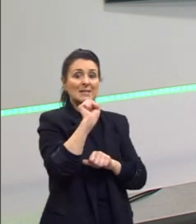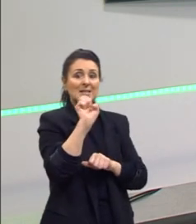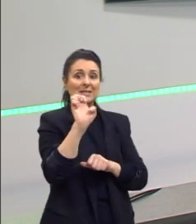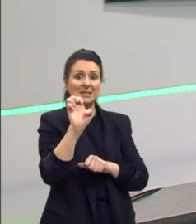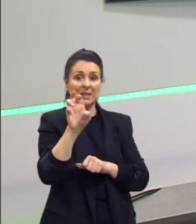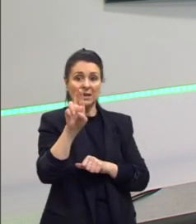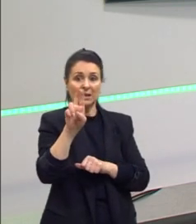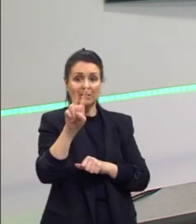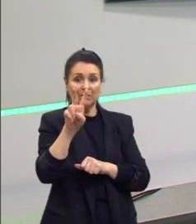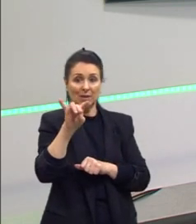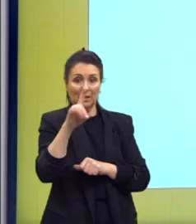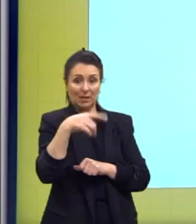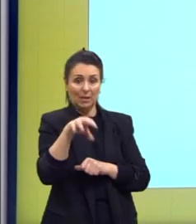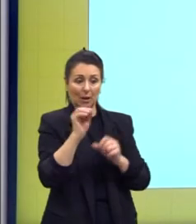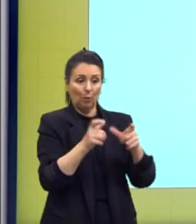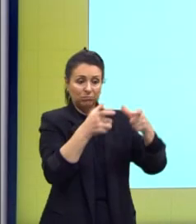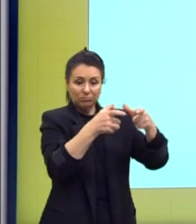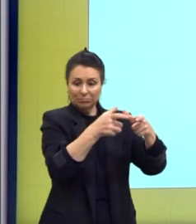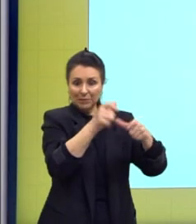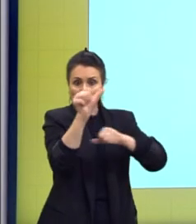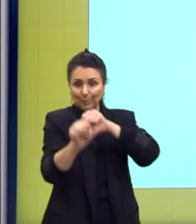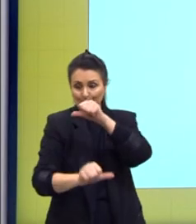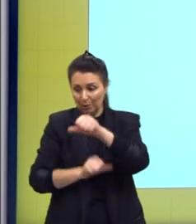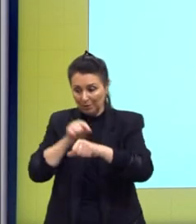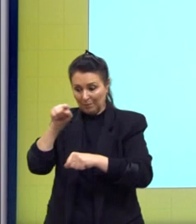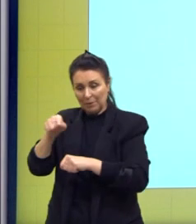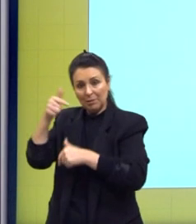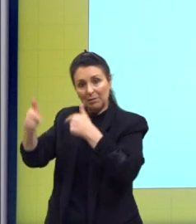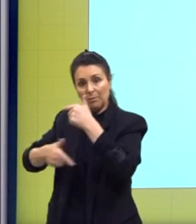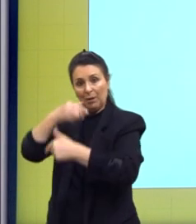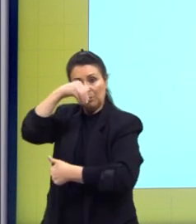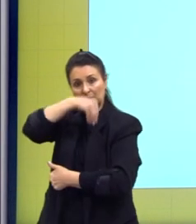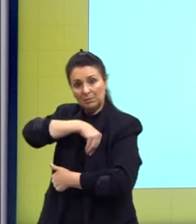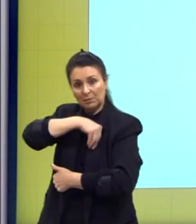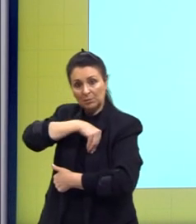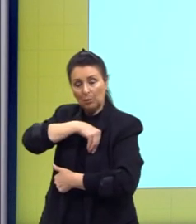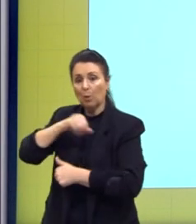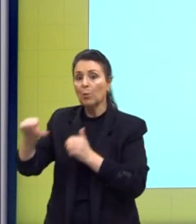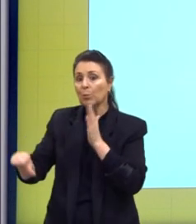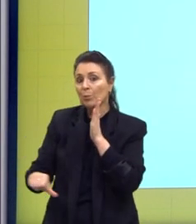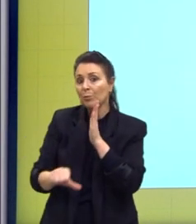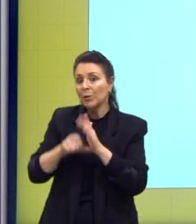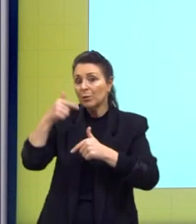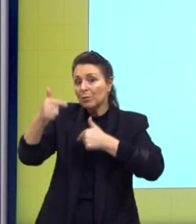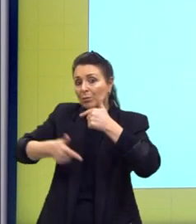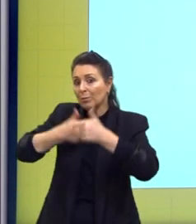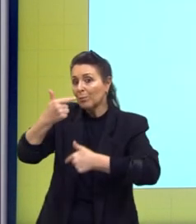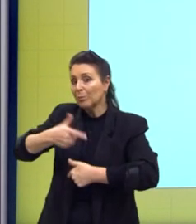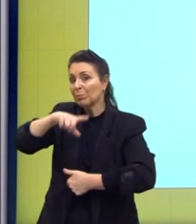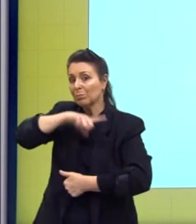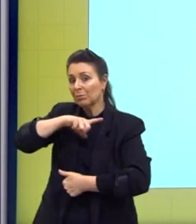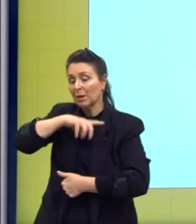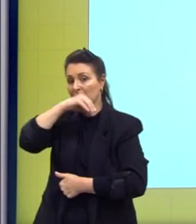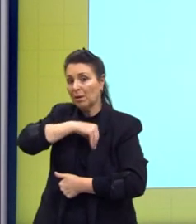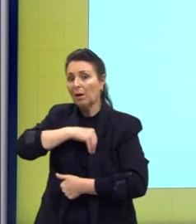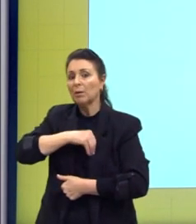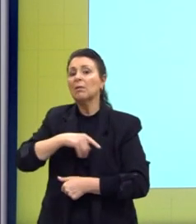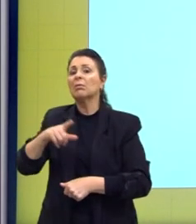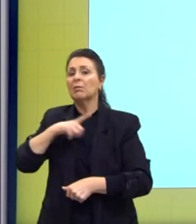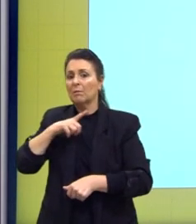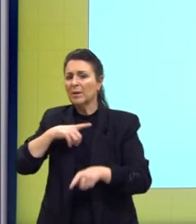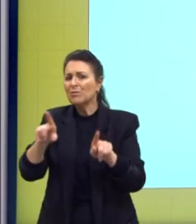para o trabalho assalariado e a gente sabe também que esse primeiro trabalho assalariado ele ainda envolvia muita